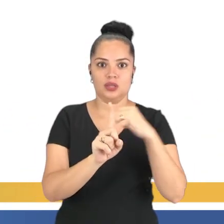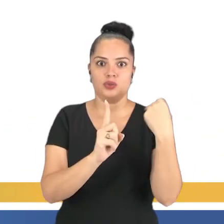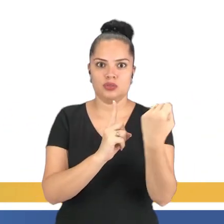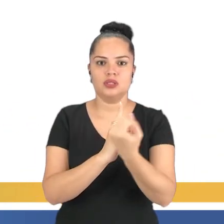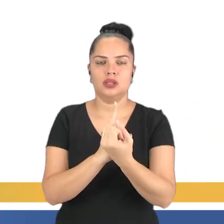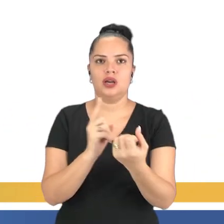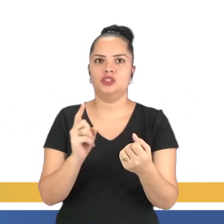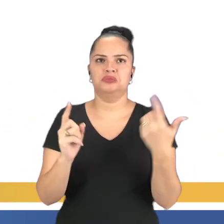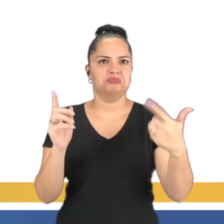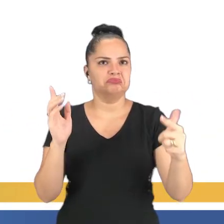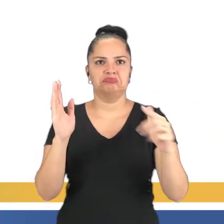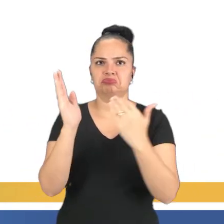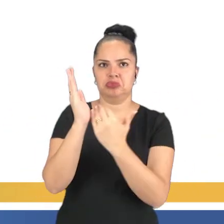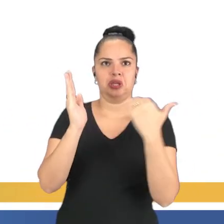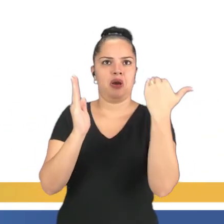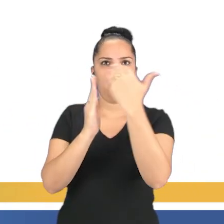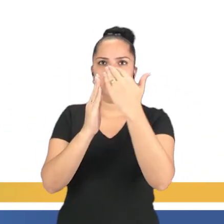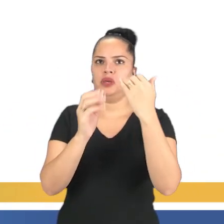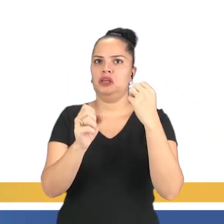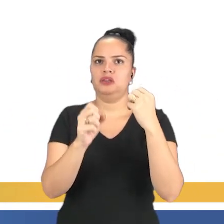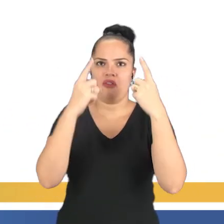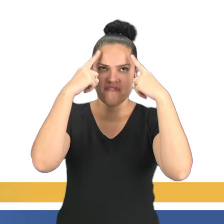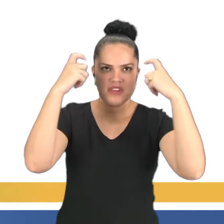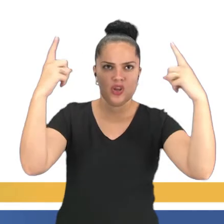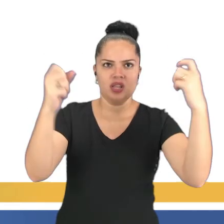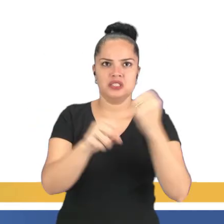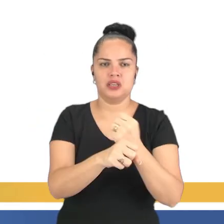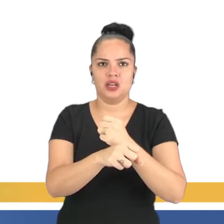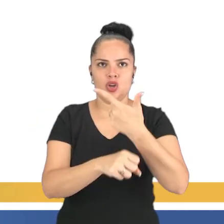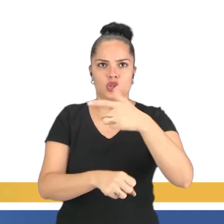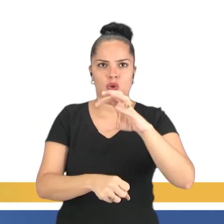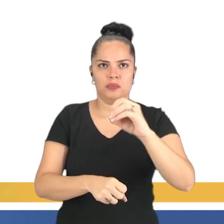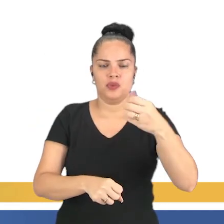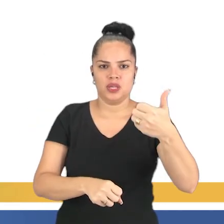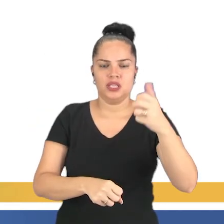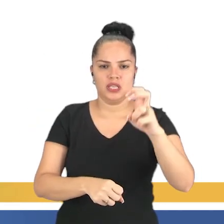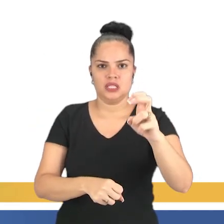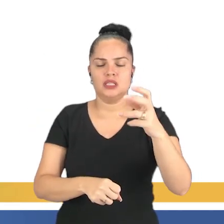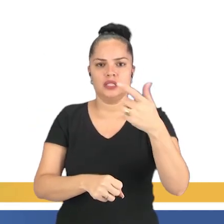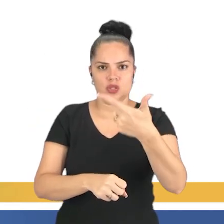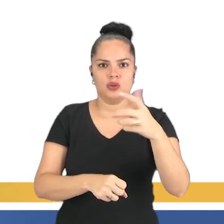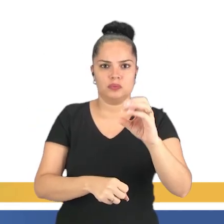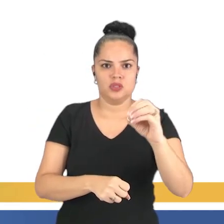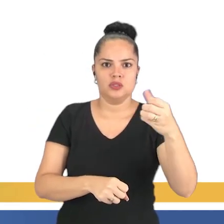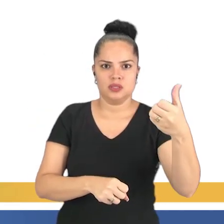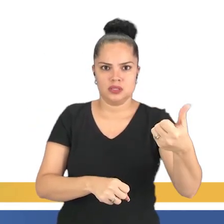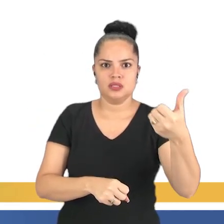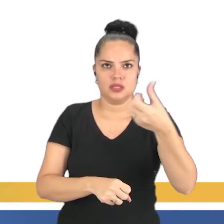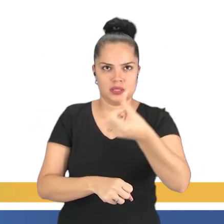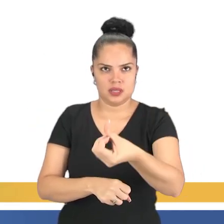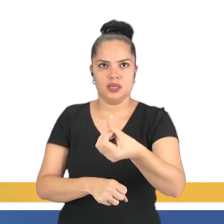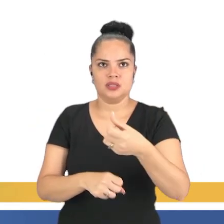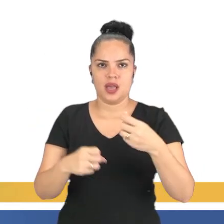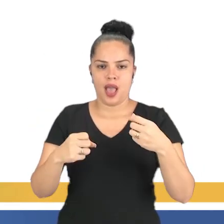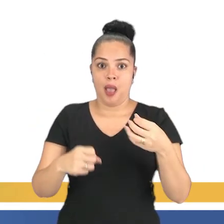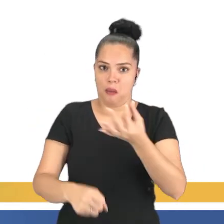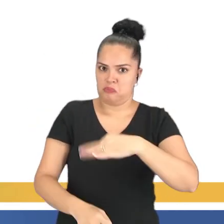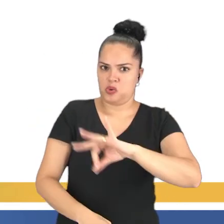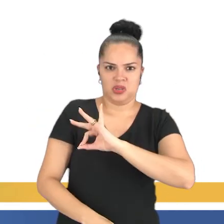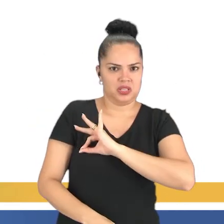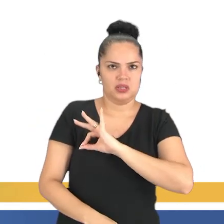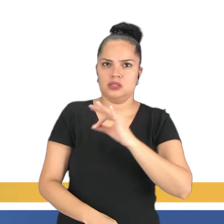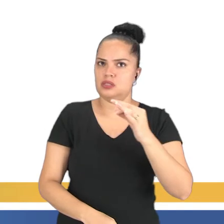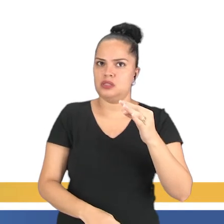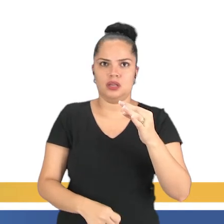da violência entre os anos de 2015 e 2016. C. A polícia nunca é vítima da violência, porém é uma